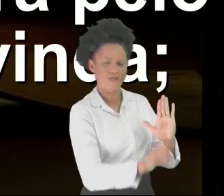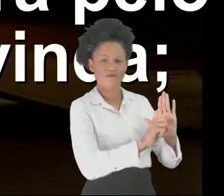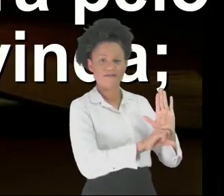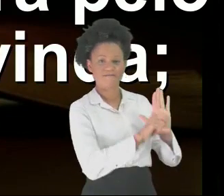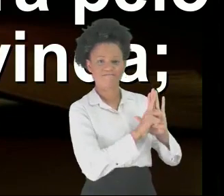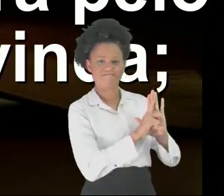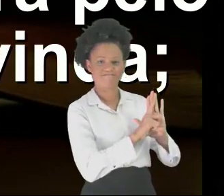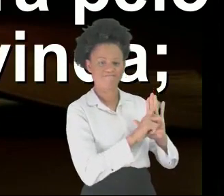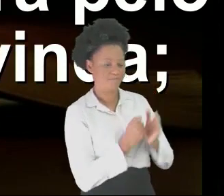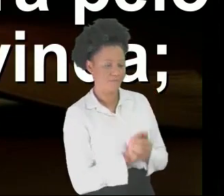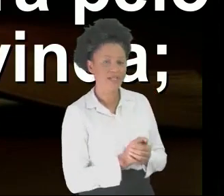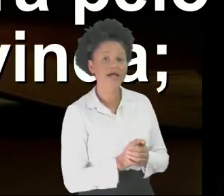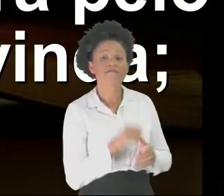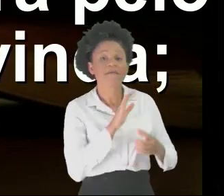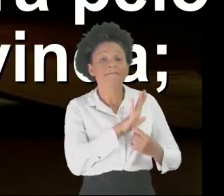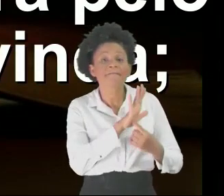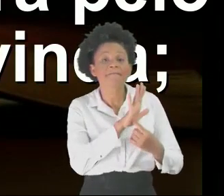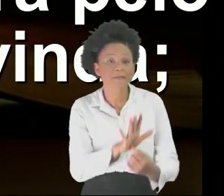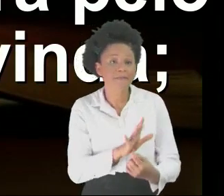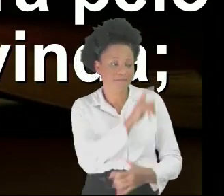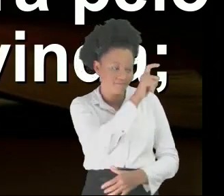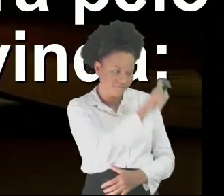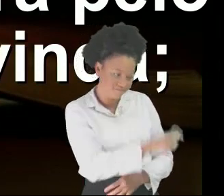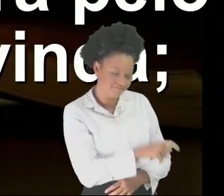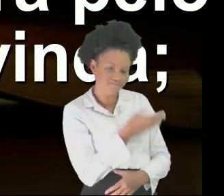Revelado o quê, meus amados irmãos? O iníquo.